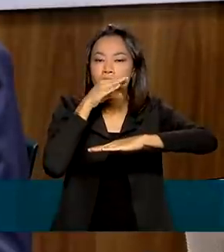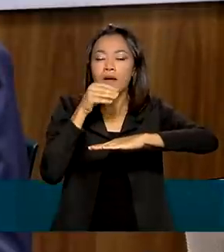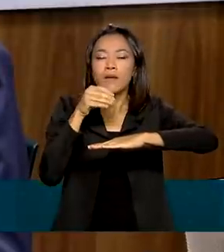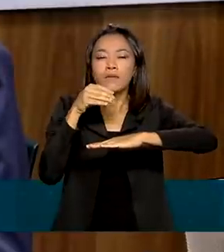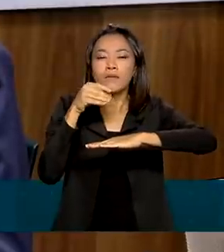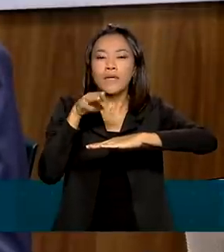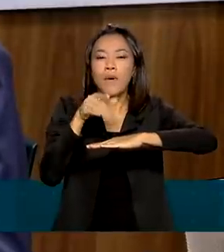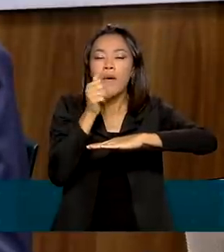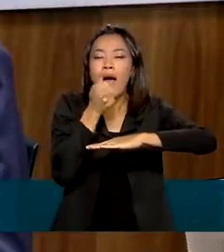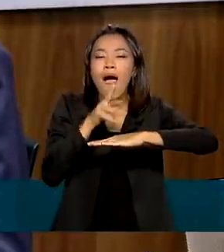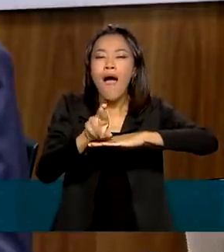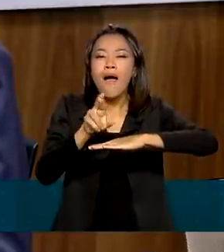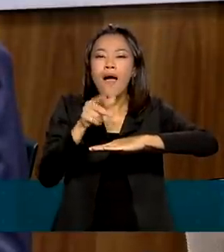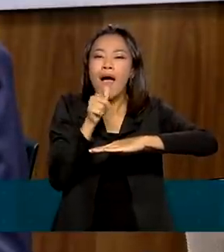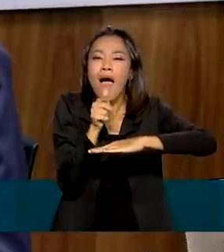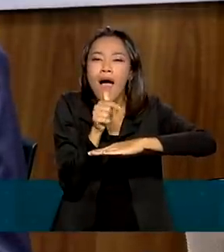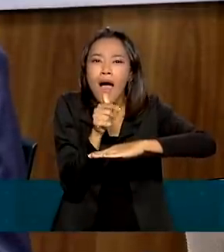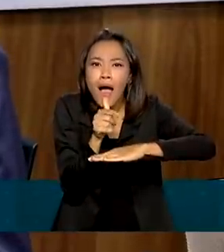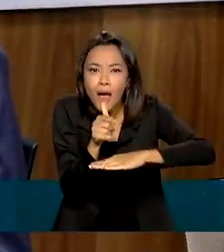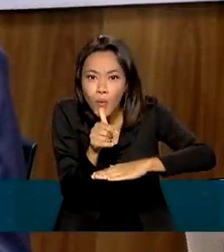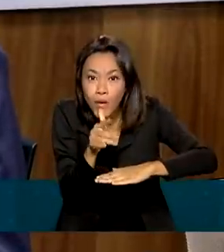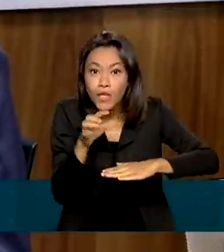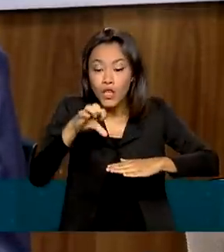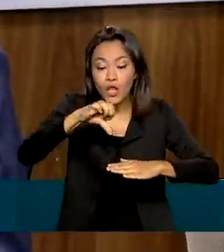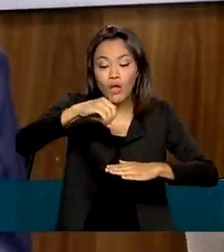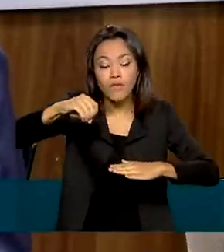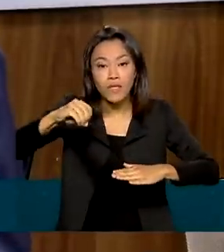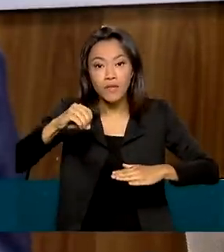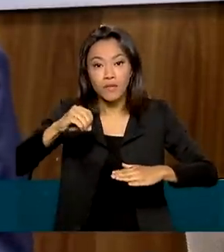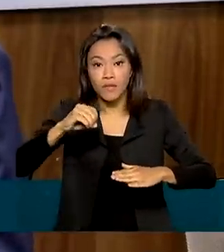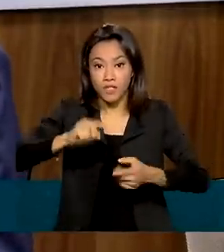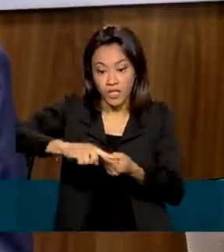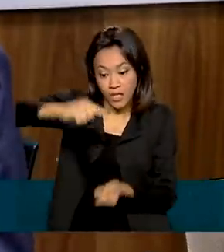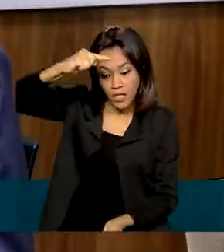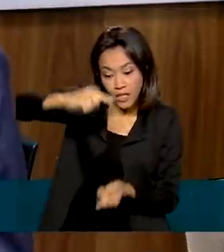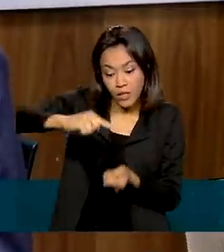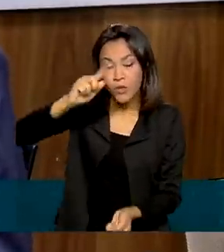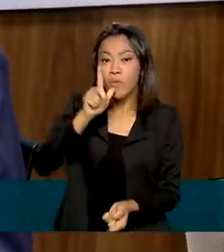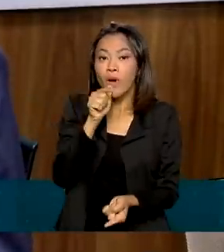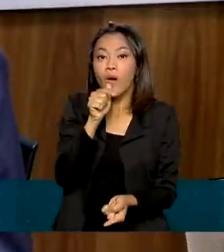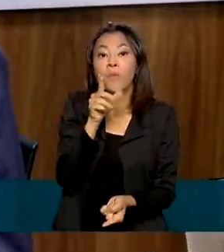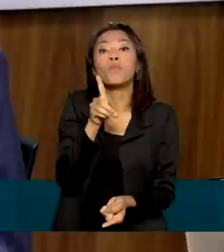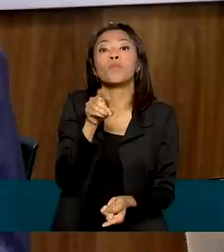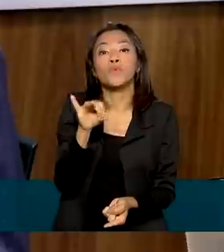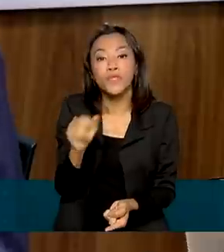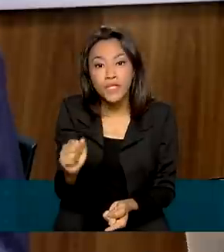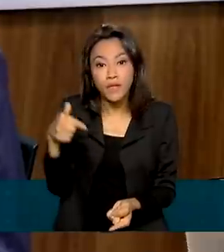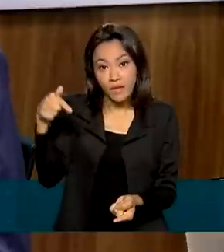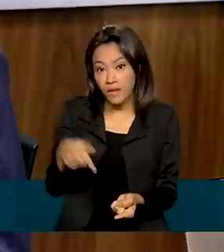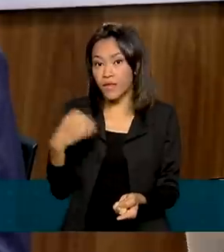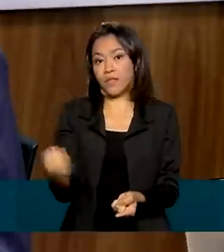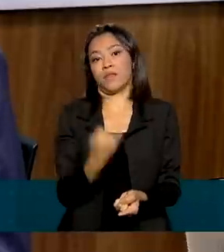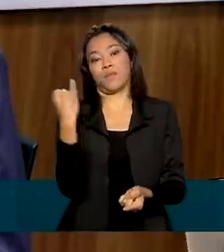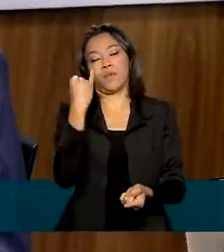geram até 900 e de água por dia então água é vida a água é essencial também precisamos esse